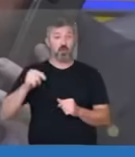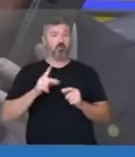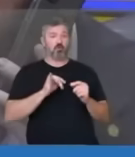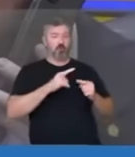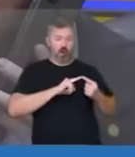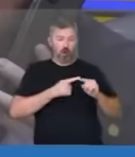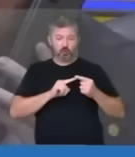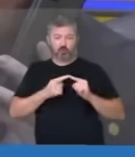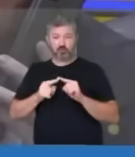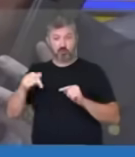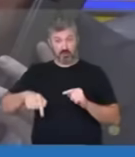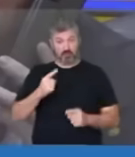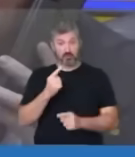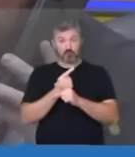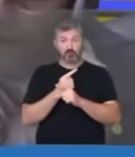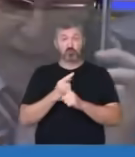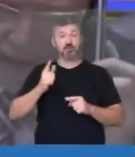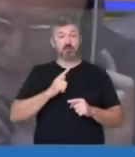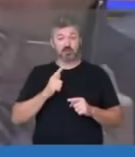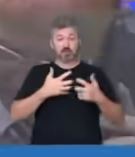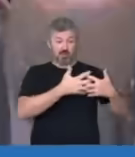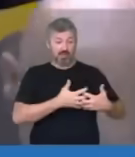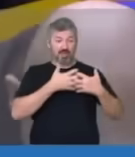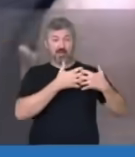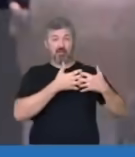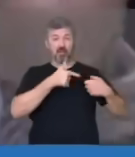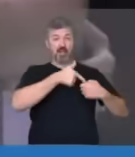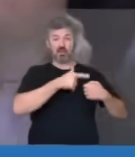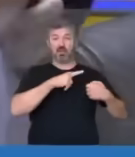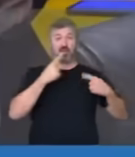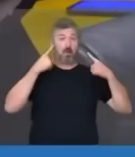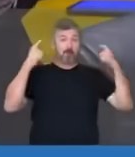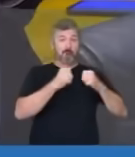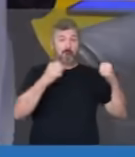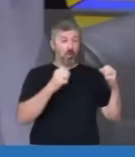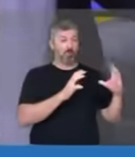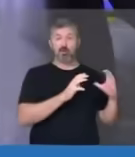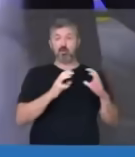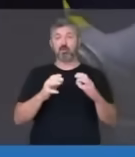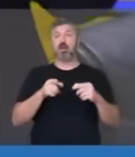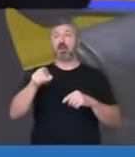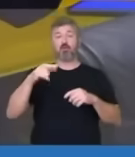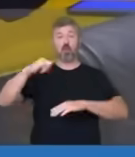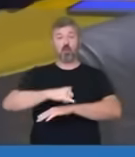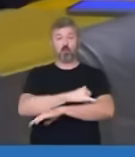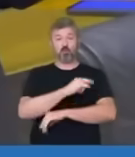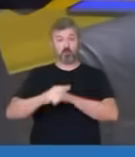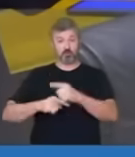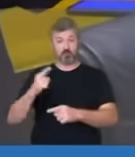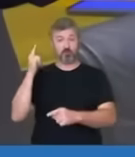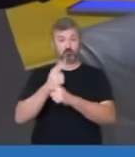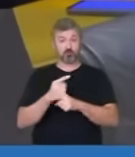aqui descobrimos que havia um caminhão cheio de explosivos para explodir o aeroporto. E depois se descobriu que